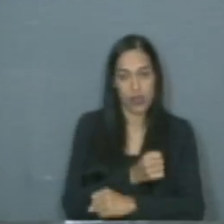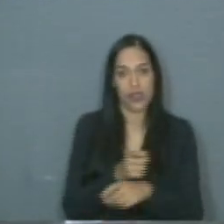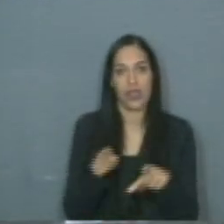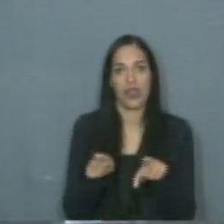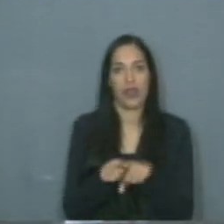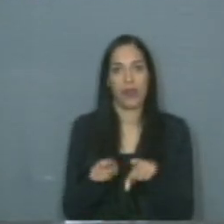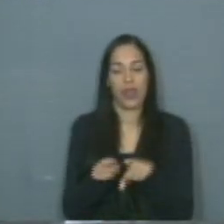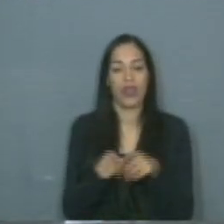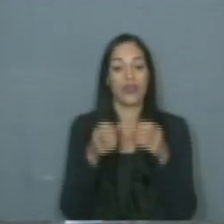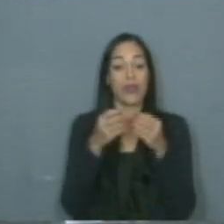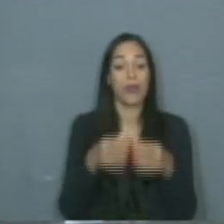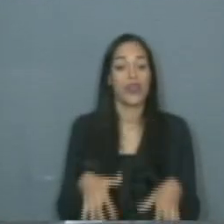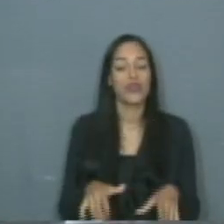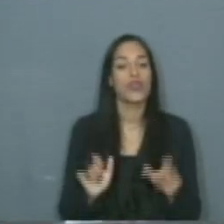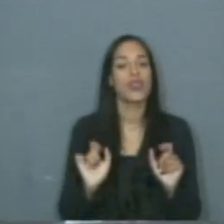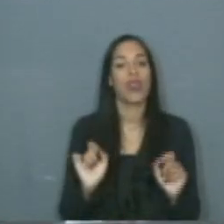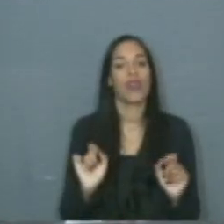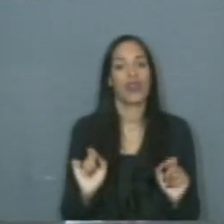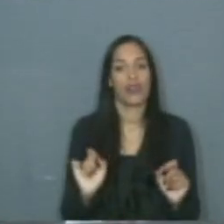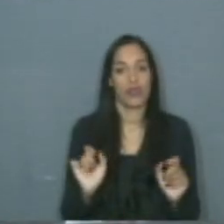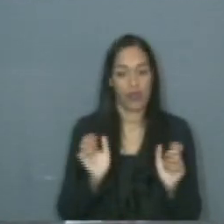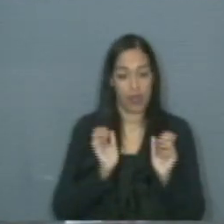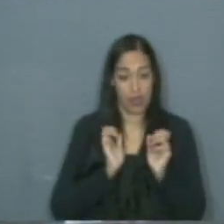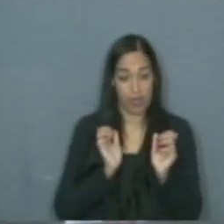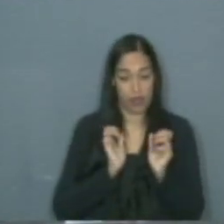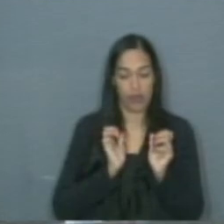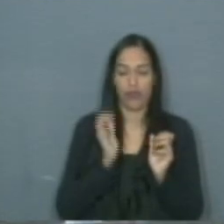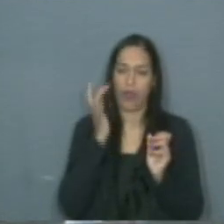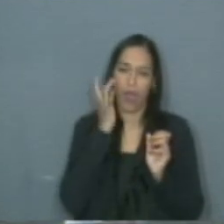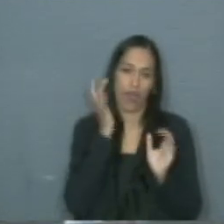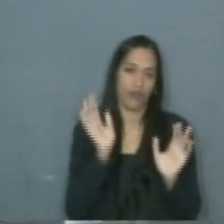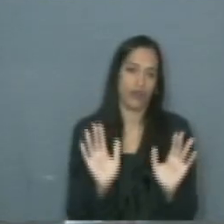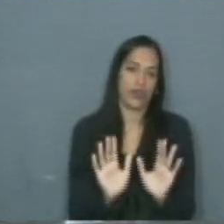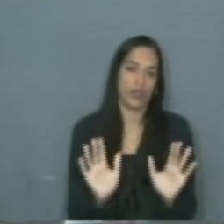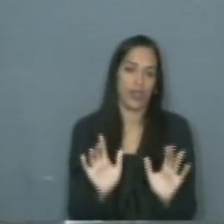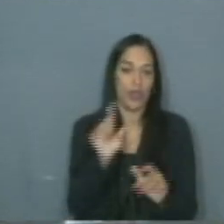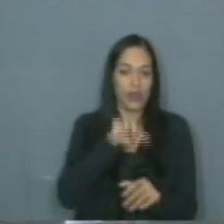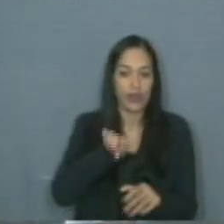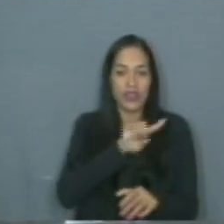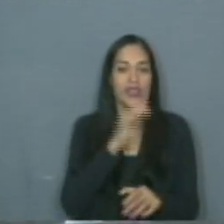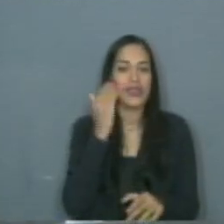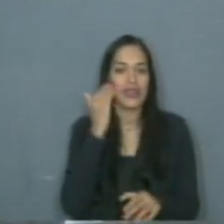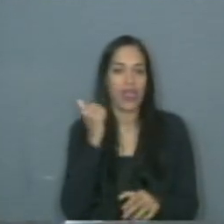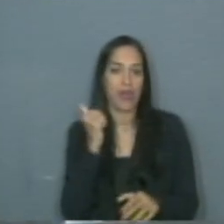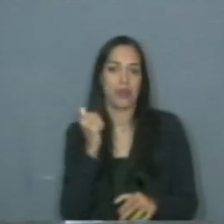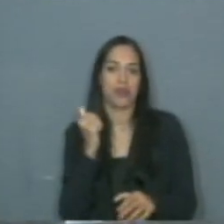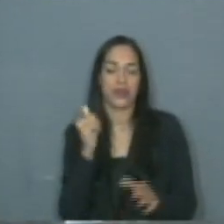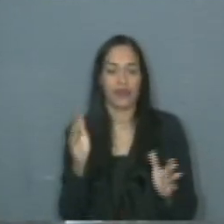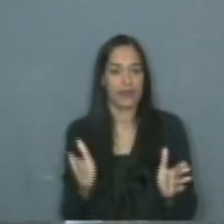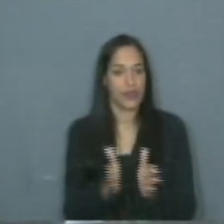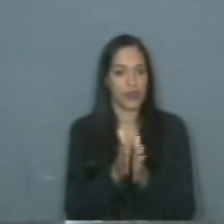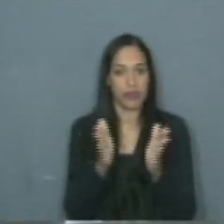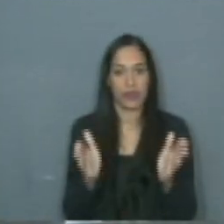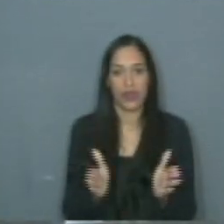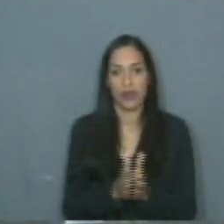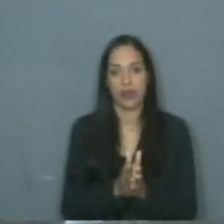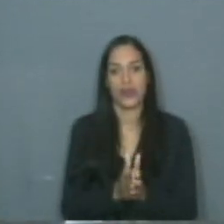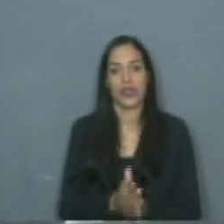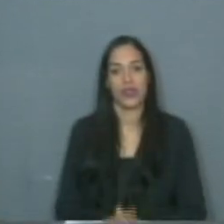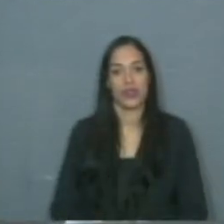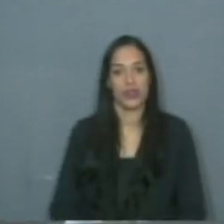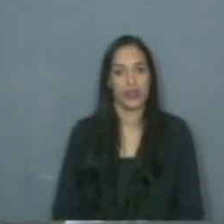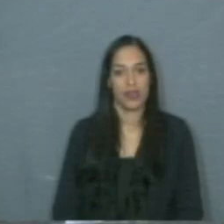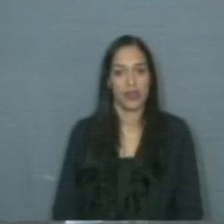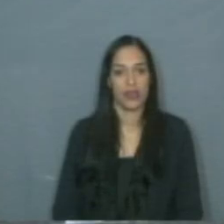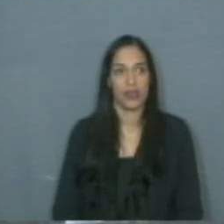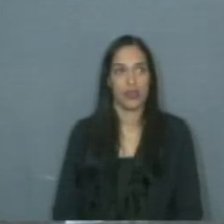isso prejudica? São super ricos? Eu acho que não. Eu acho que todo mundo aqui também sabe que não. Mas sim os mais pobres, né? E